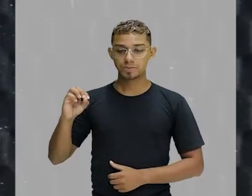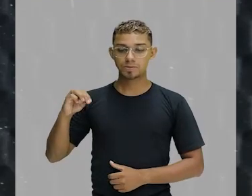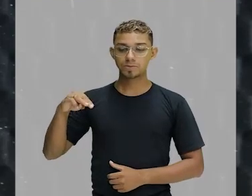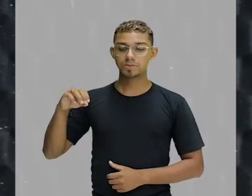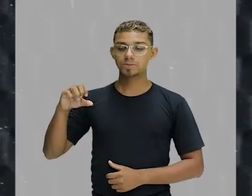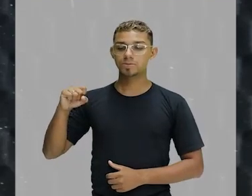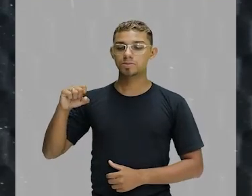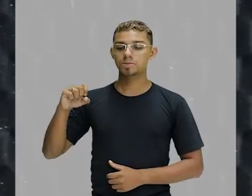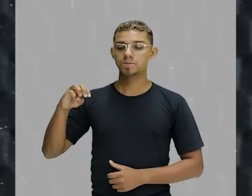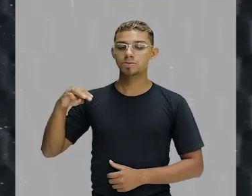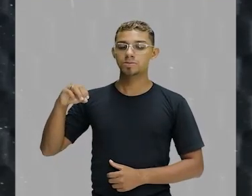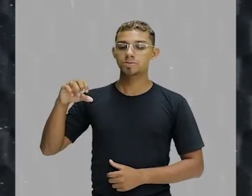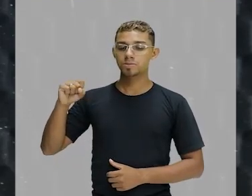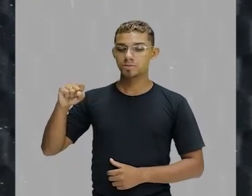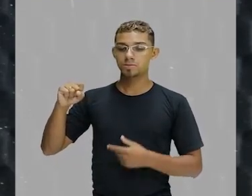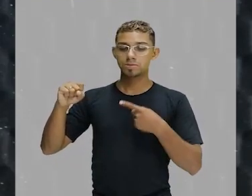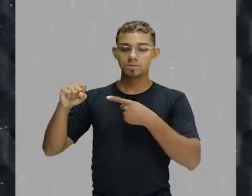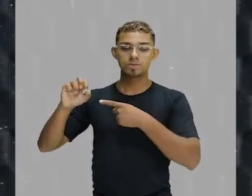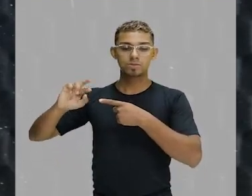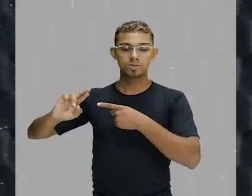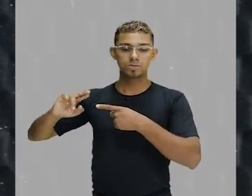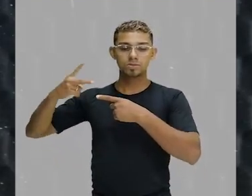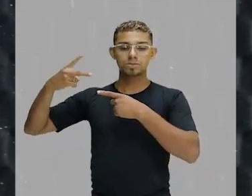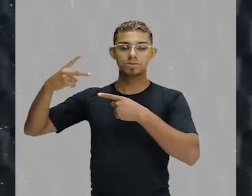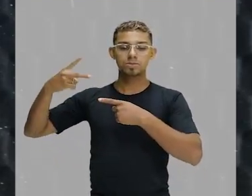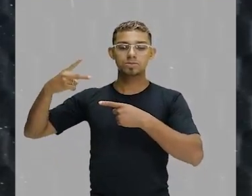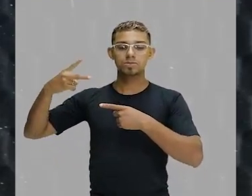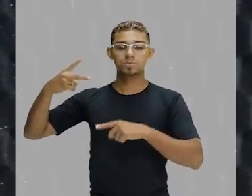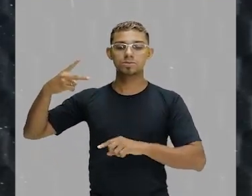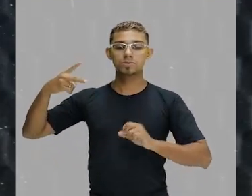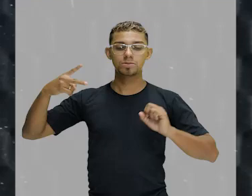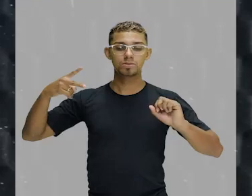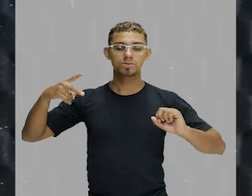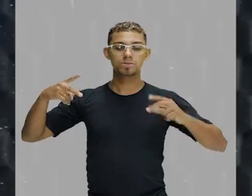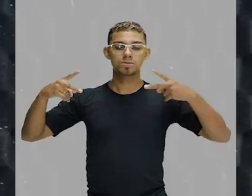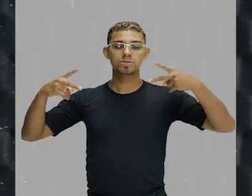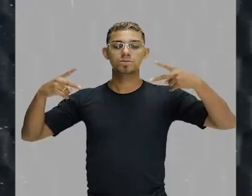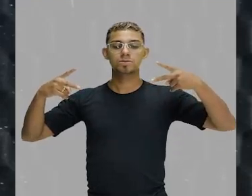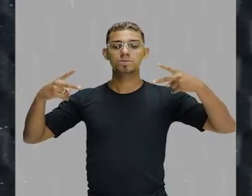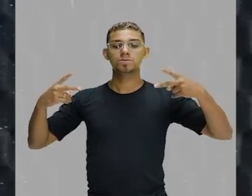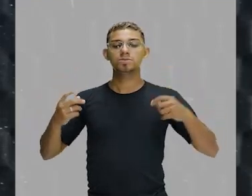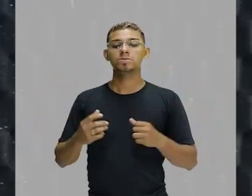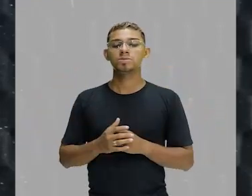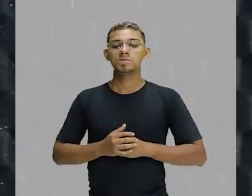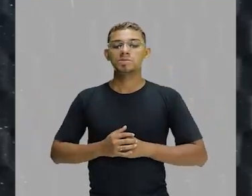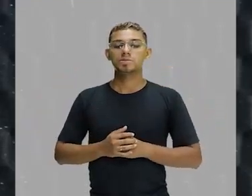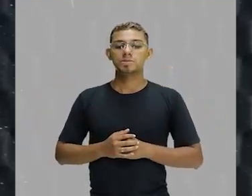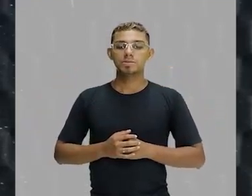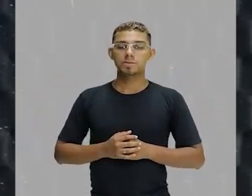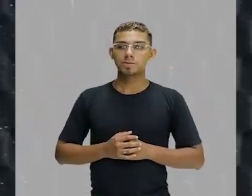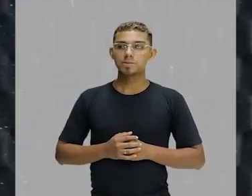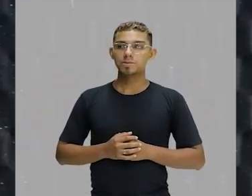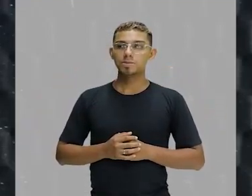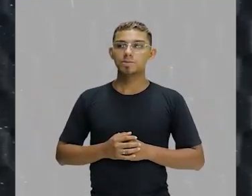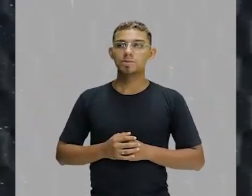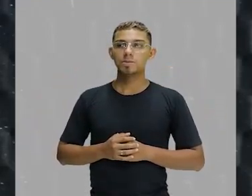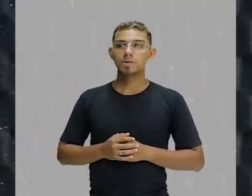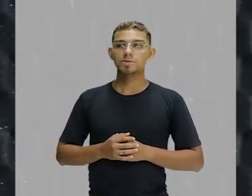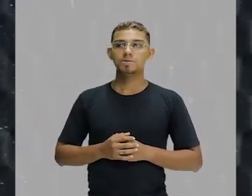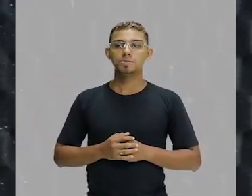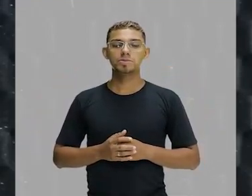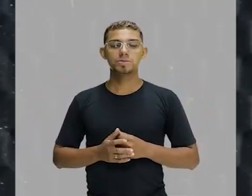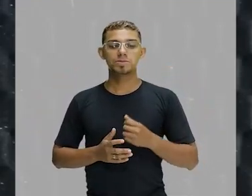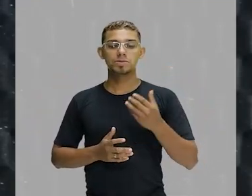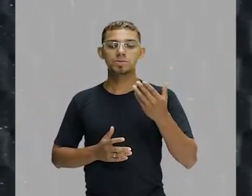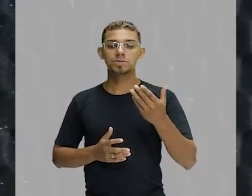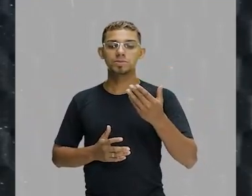duplicado. Veja que ele tem aqui, pessoal, cada cromossomo tem 2 cromátides, certo? Mas ele foi, esses 2 aqui